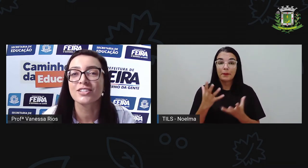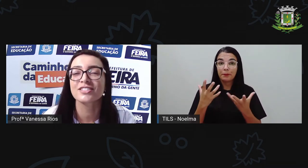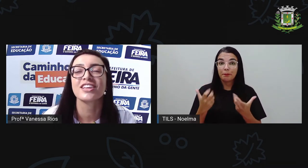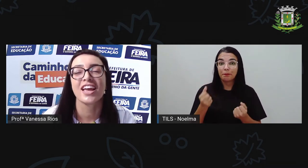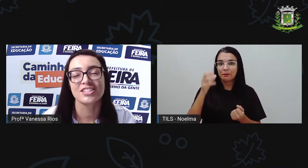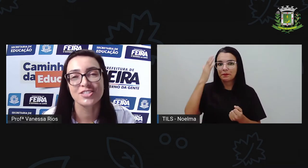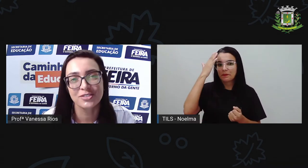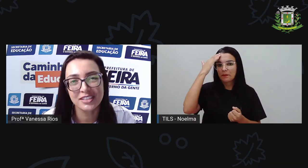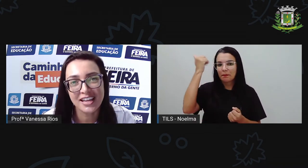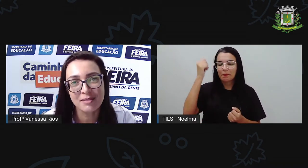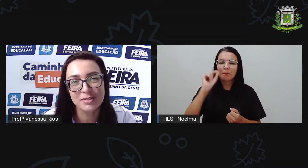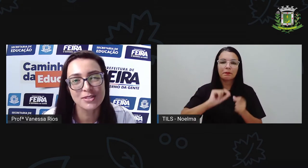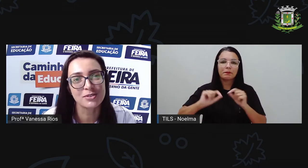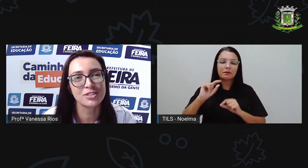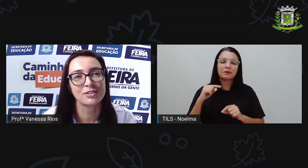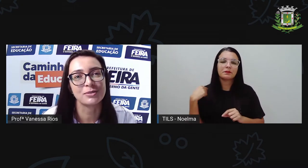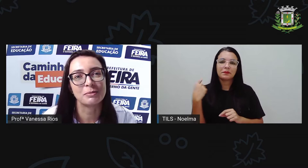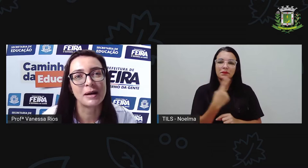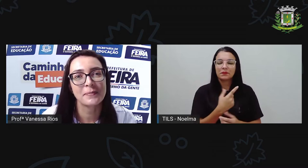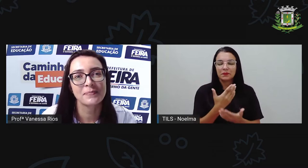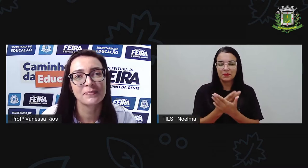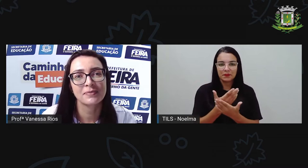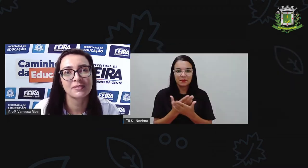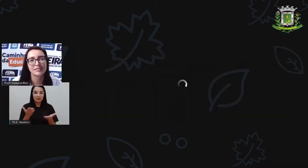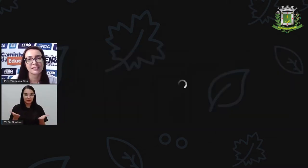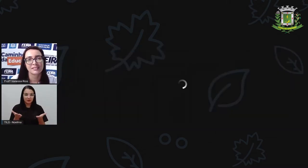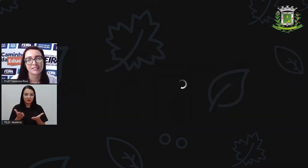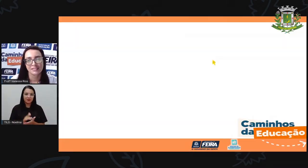o que nós estudaremos hoje, turma.